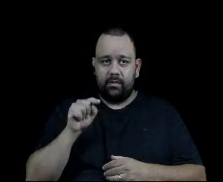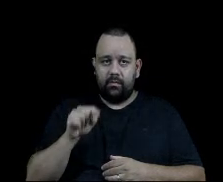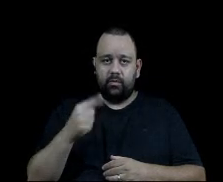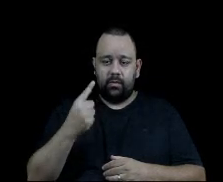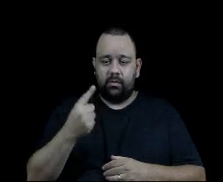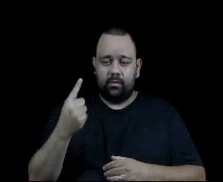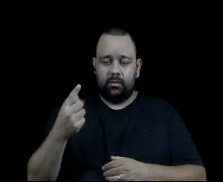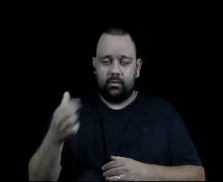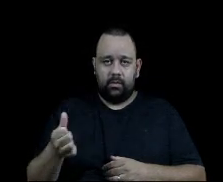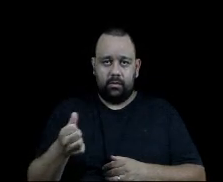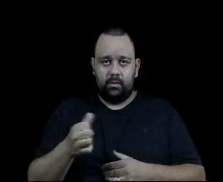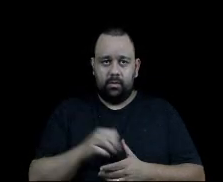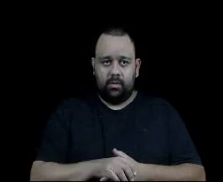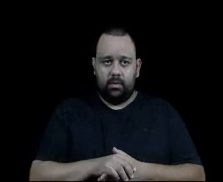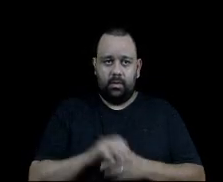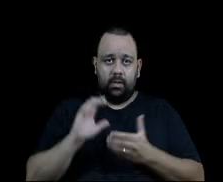processados,